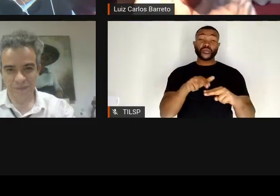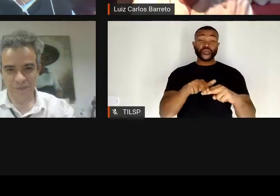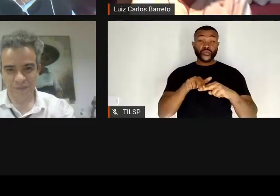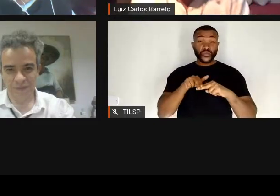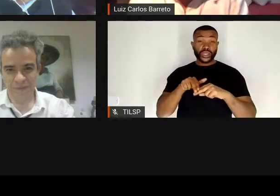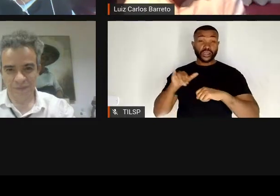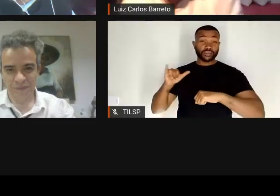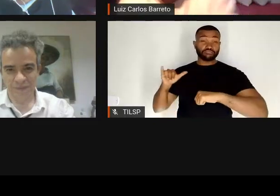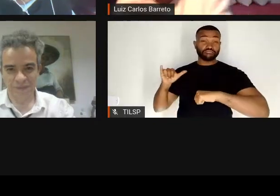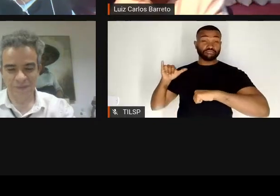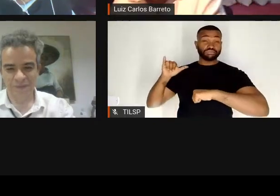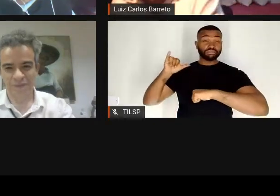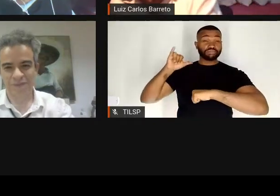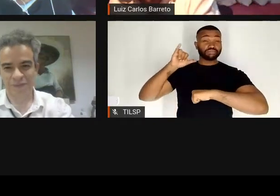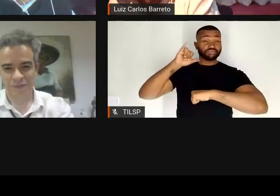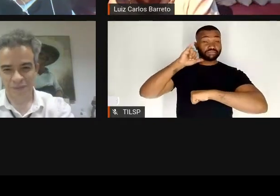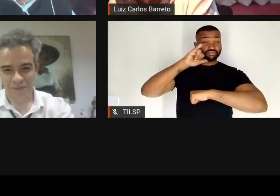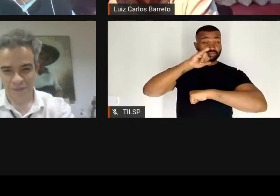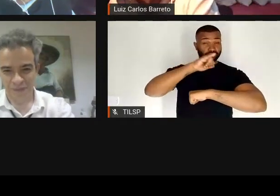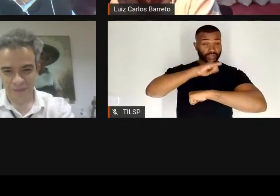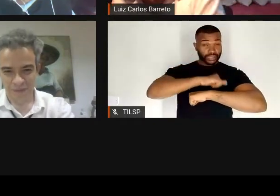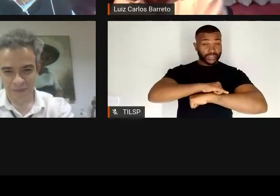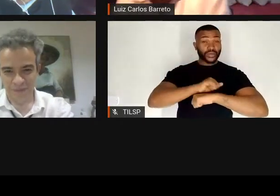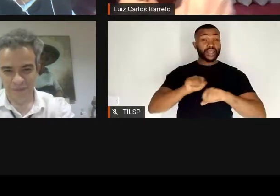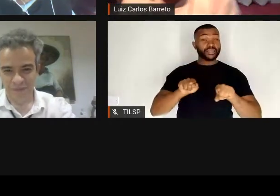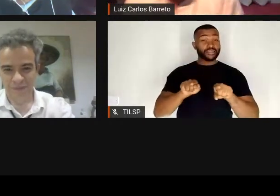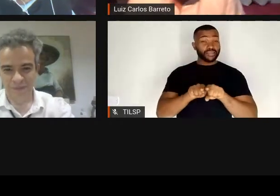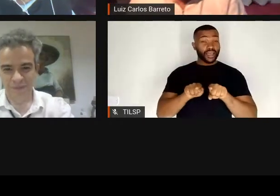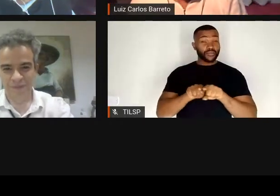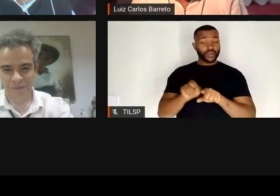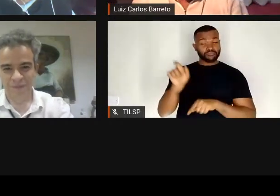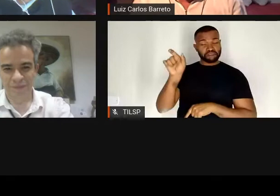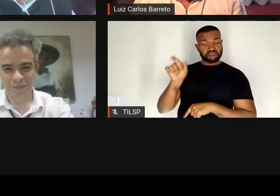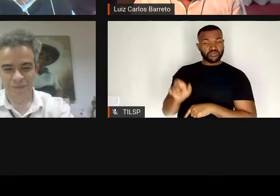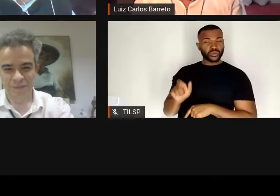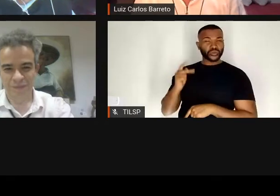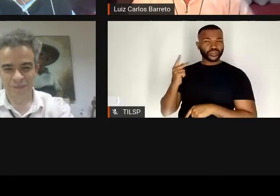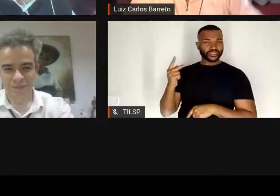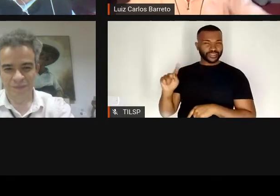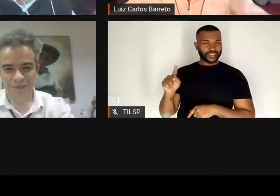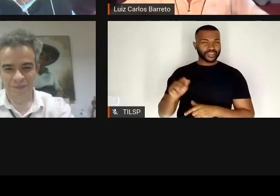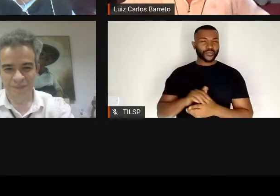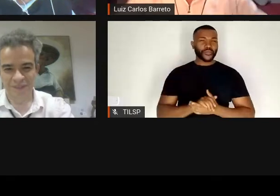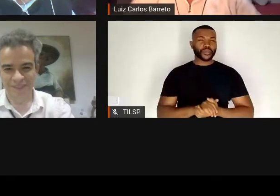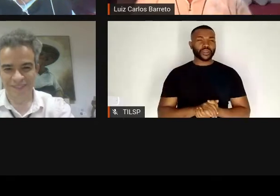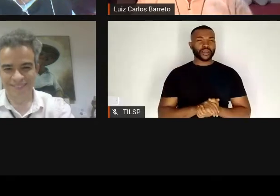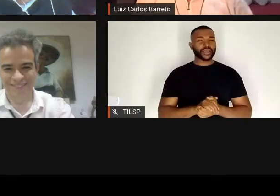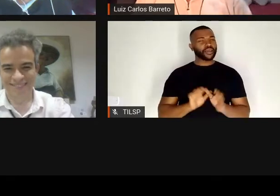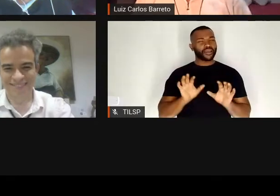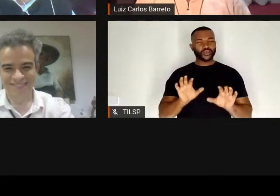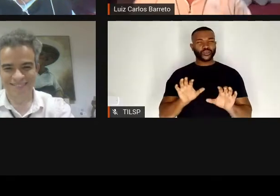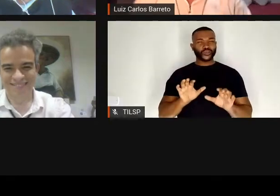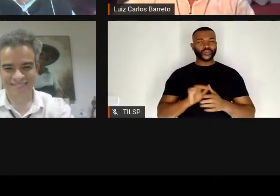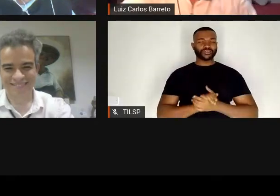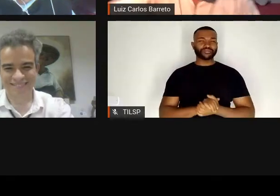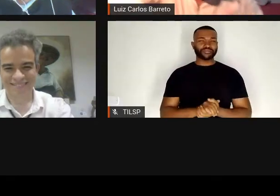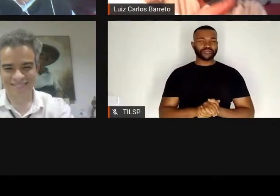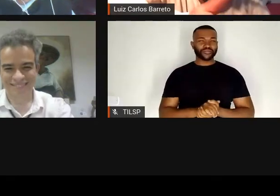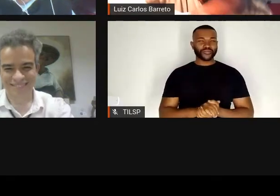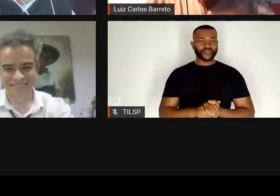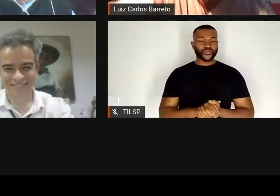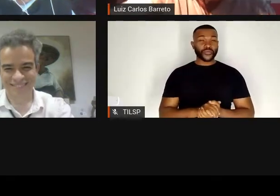aviação e da personalidade dele. É isso.